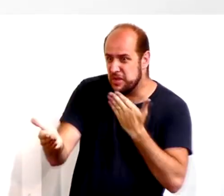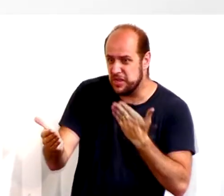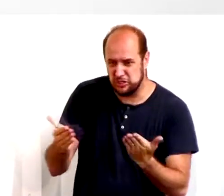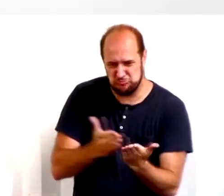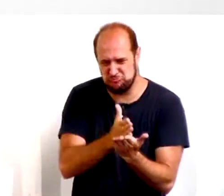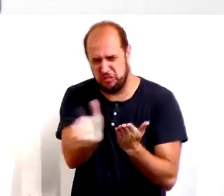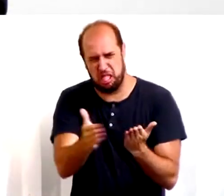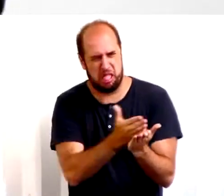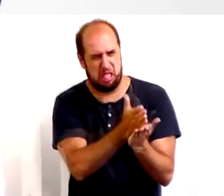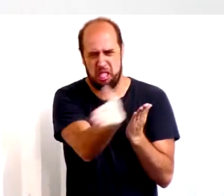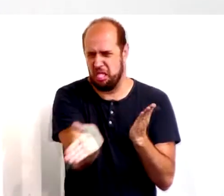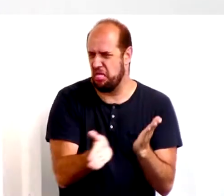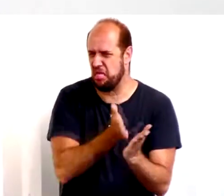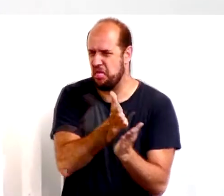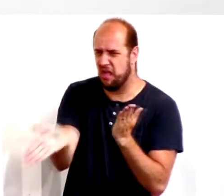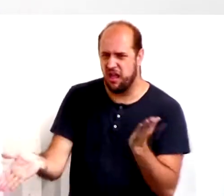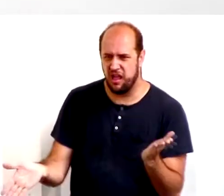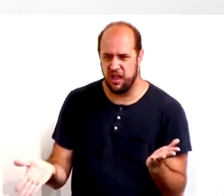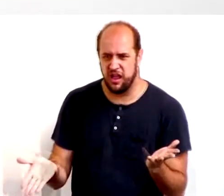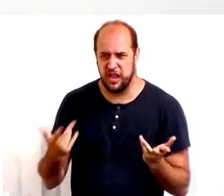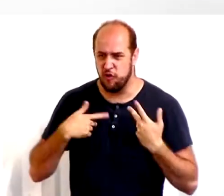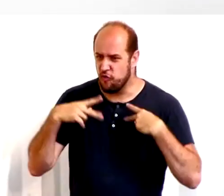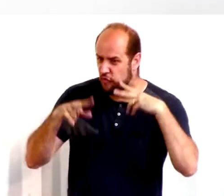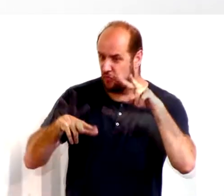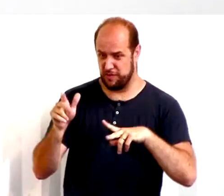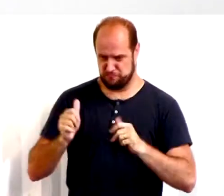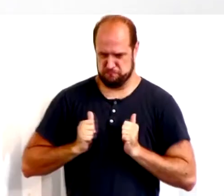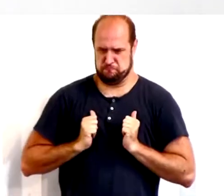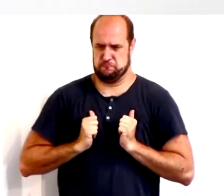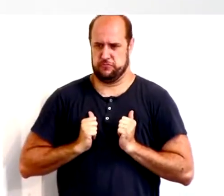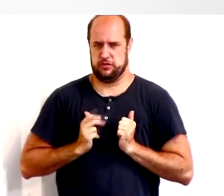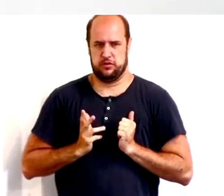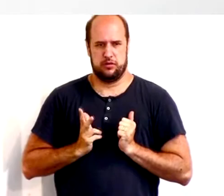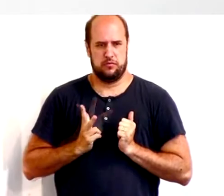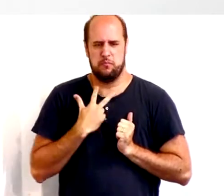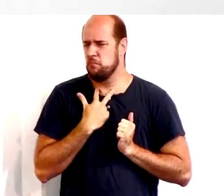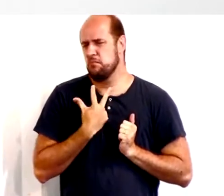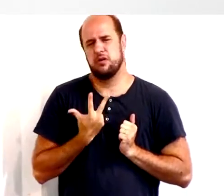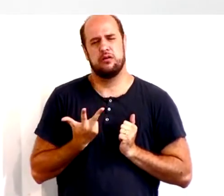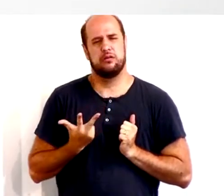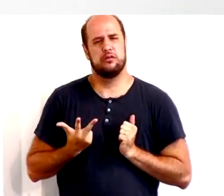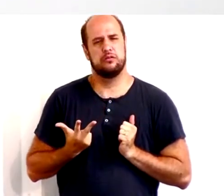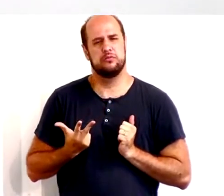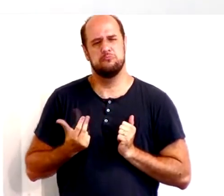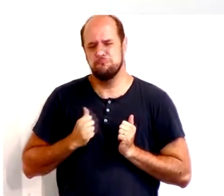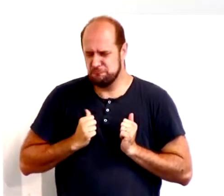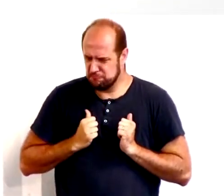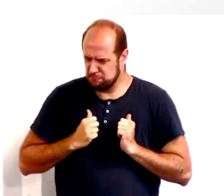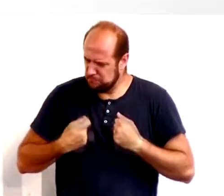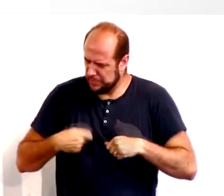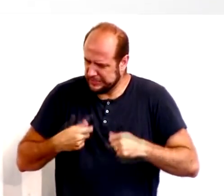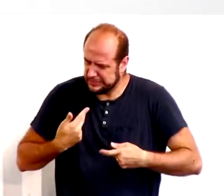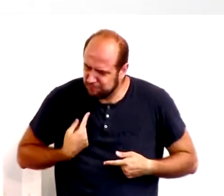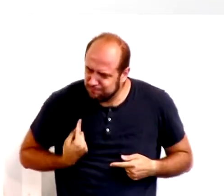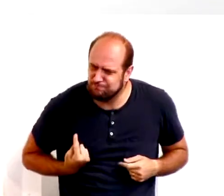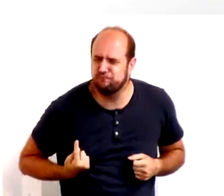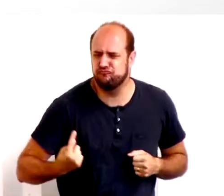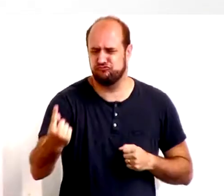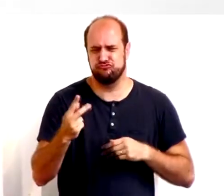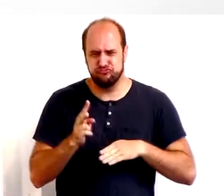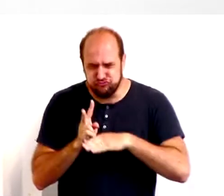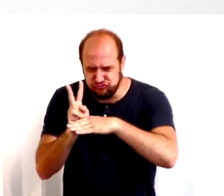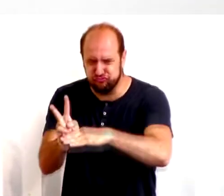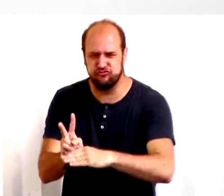quando nós nos orgulharemos da nossa fé, mas com nossas mãos ou braços cruzados? Até quando o povo de Deus vai viver